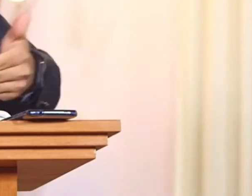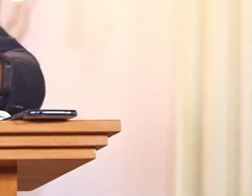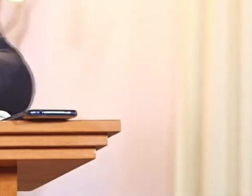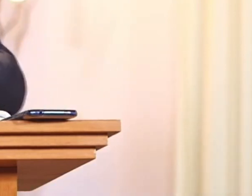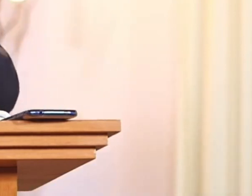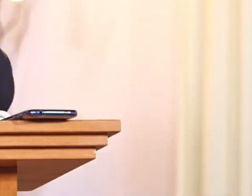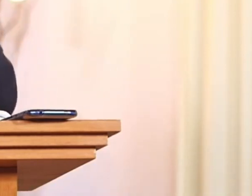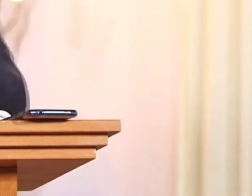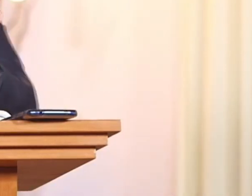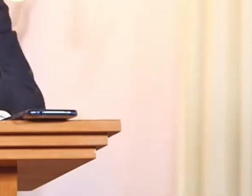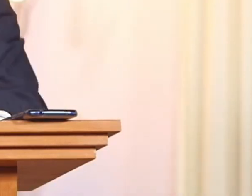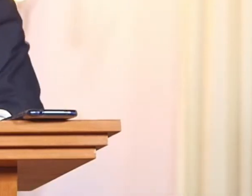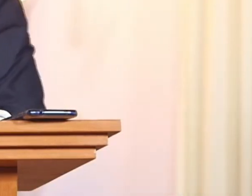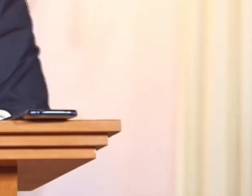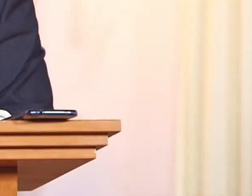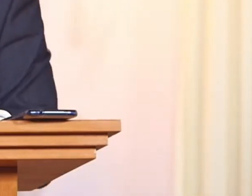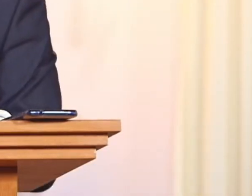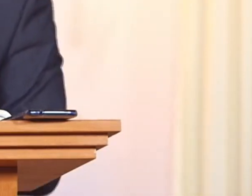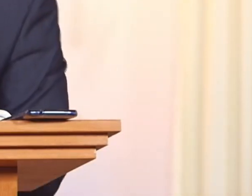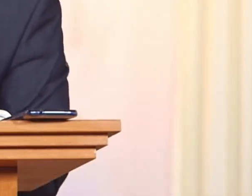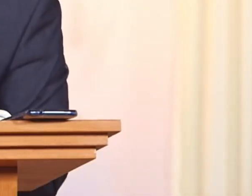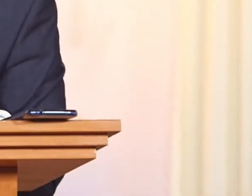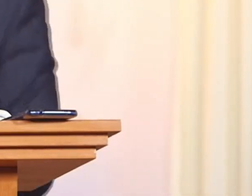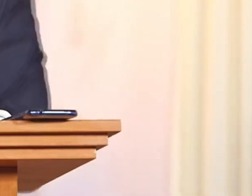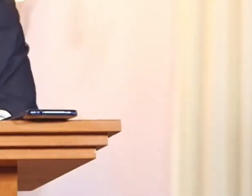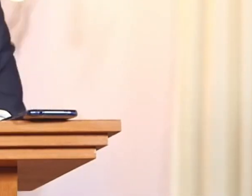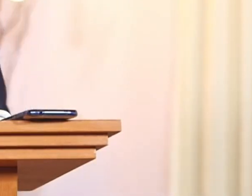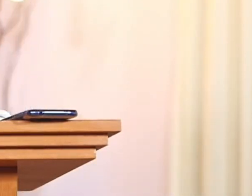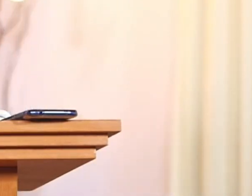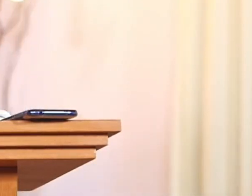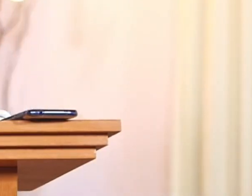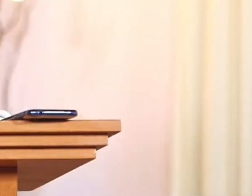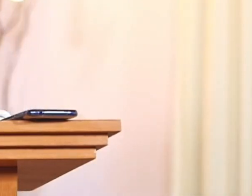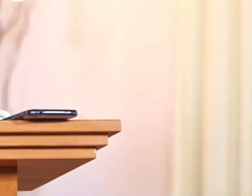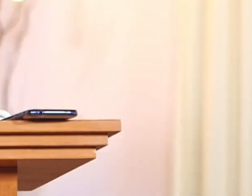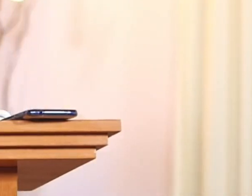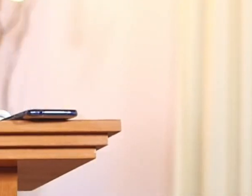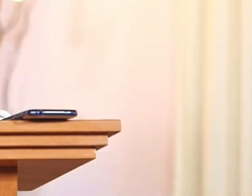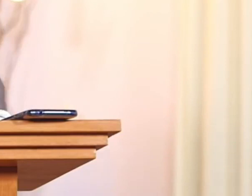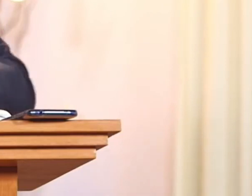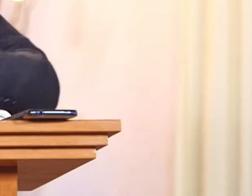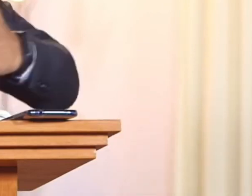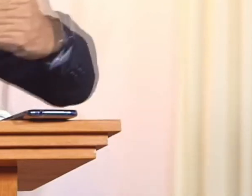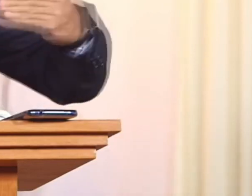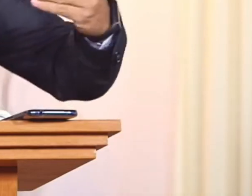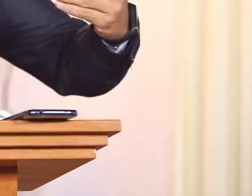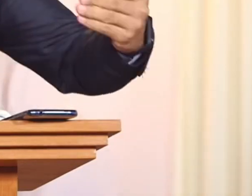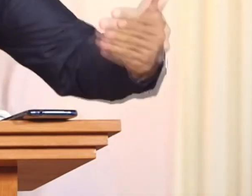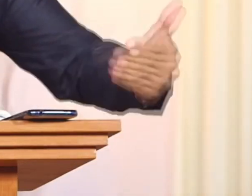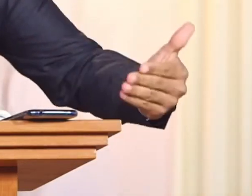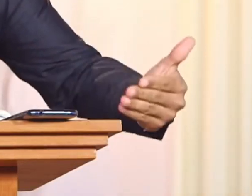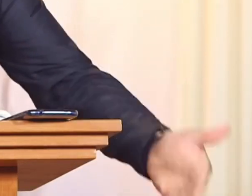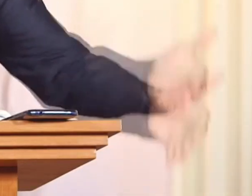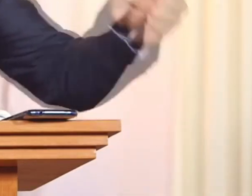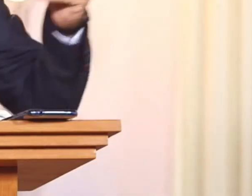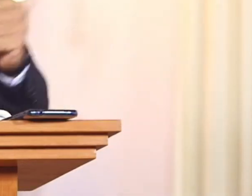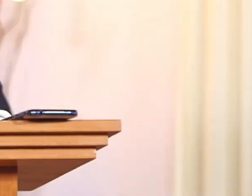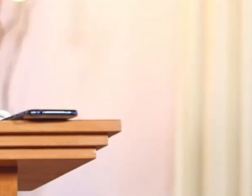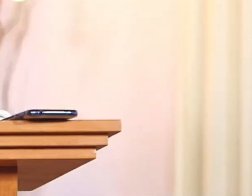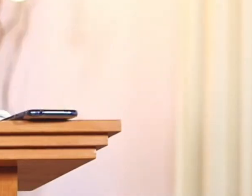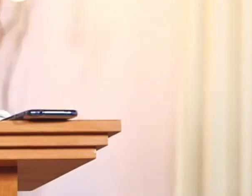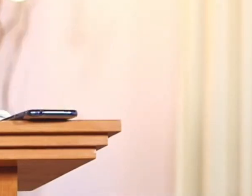se inclinar de Paulo pode-se entender como dar total